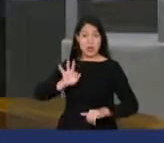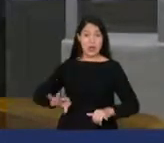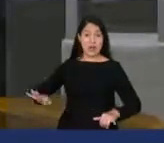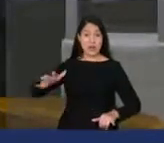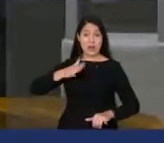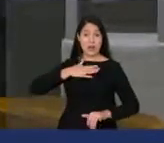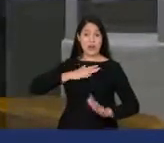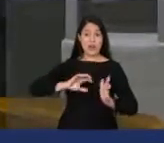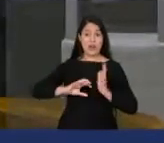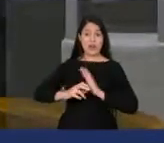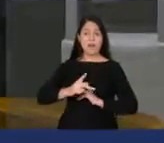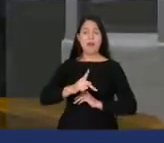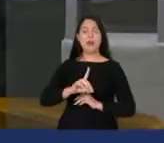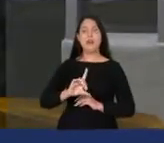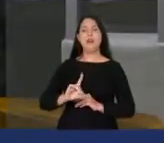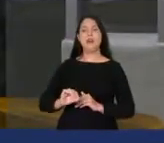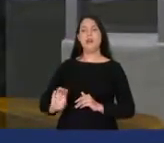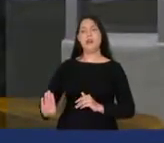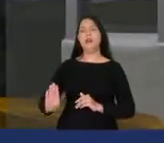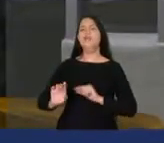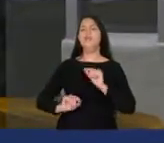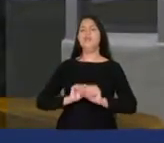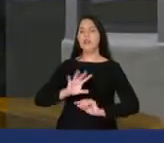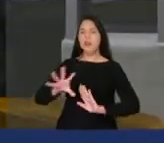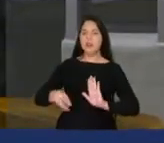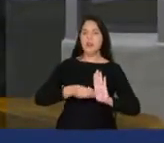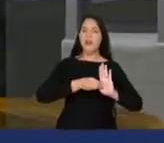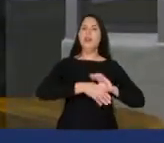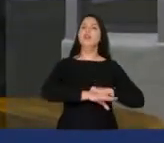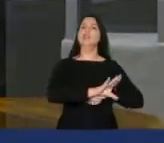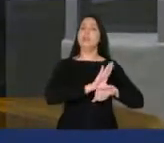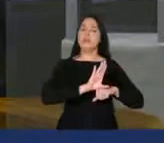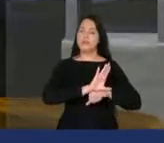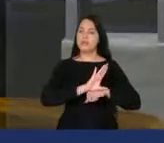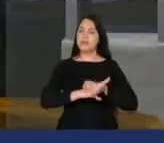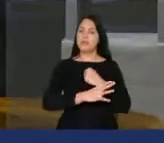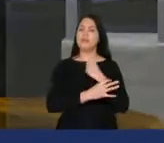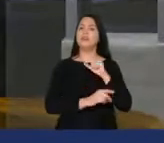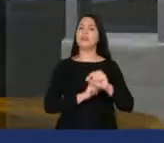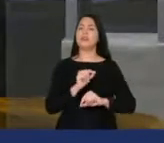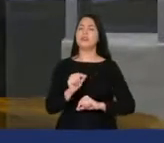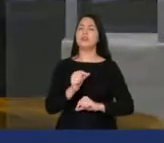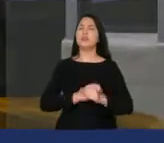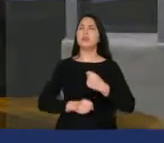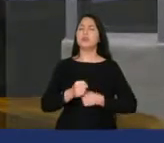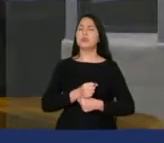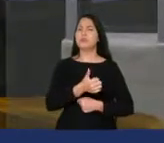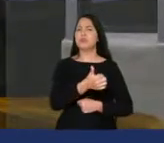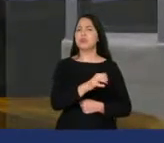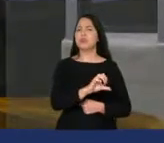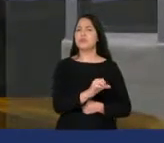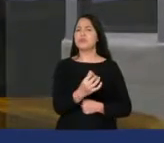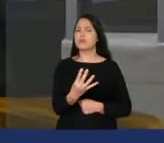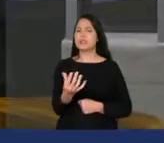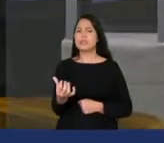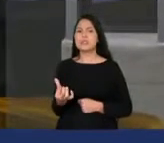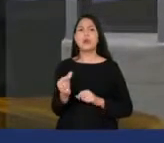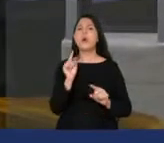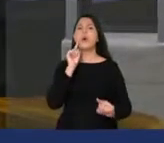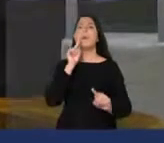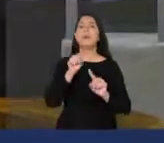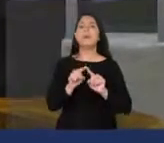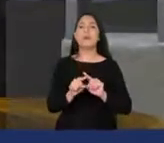PCdoB, fez uma emenda à Constituição de 1946, garantindo a liberdade de